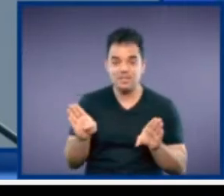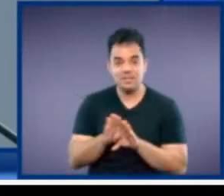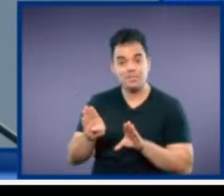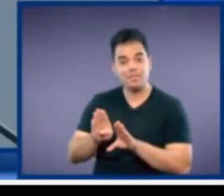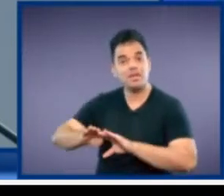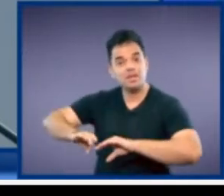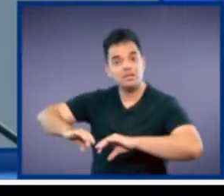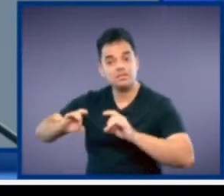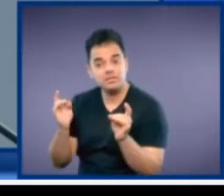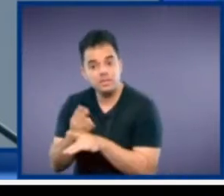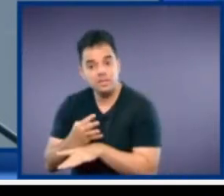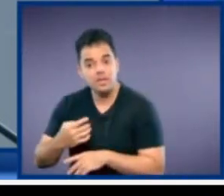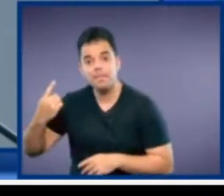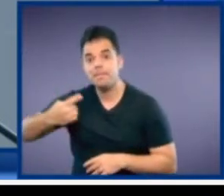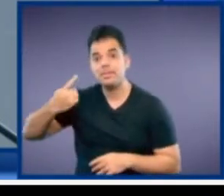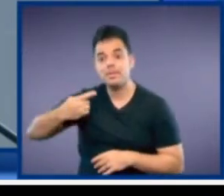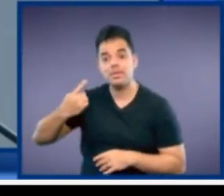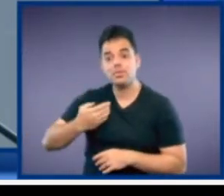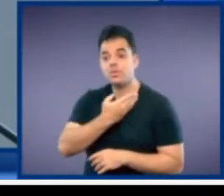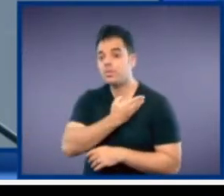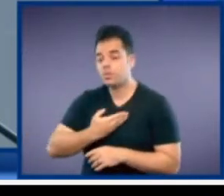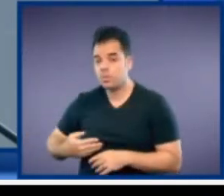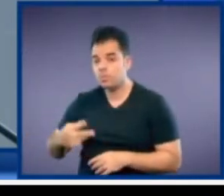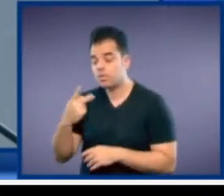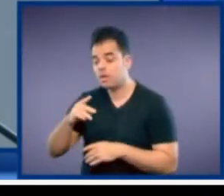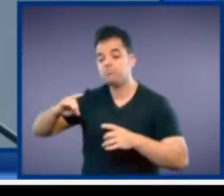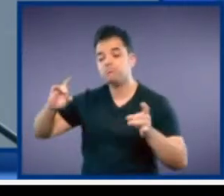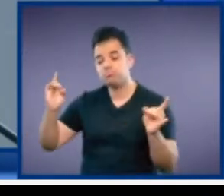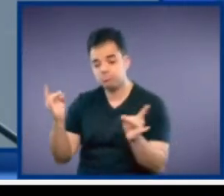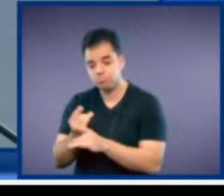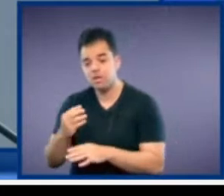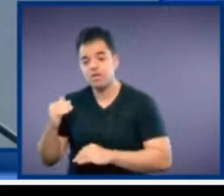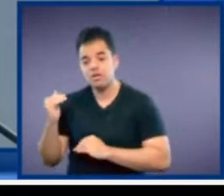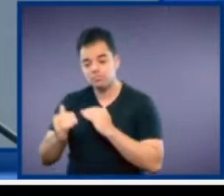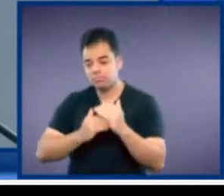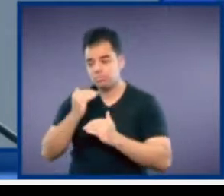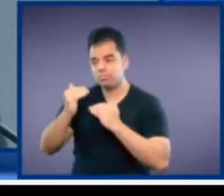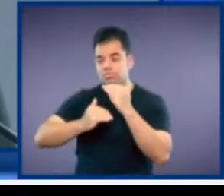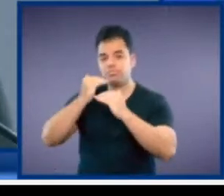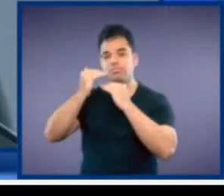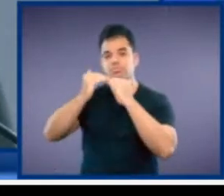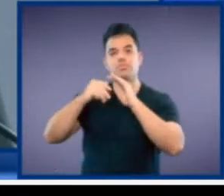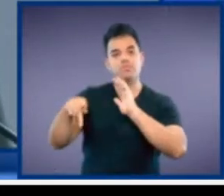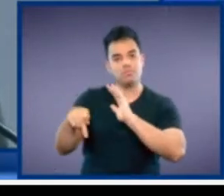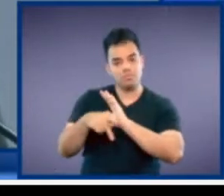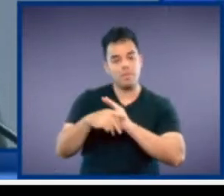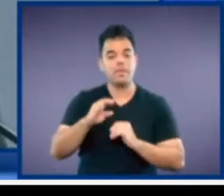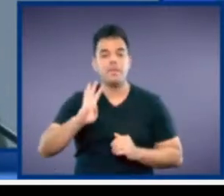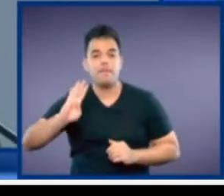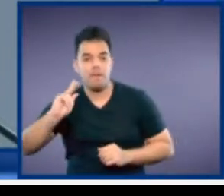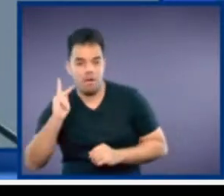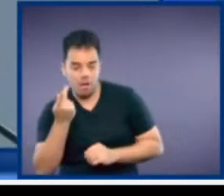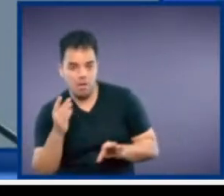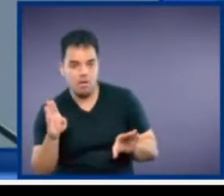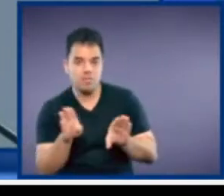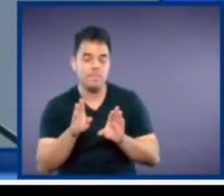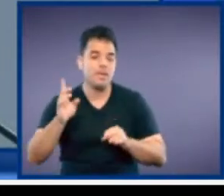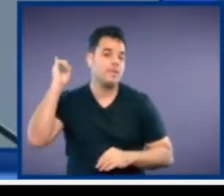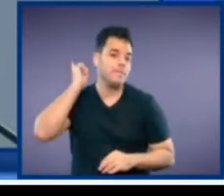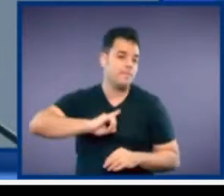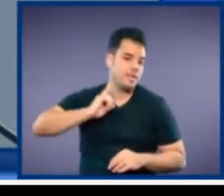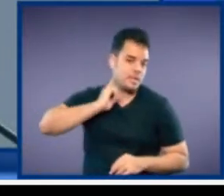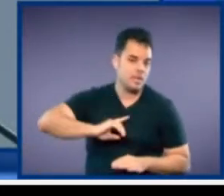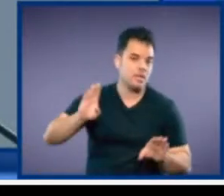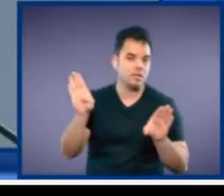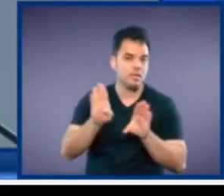encerramento do meu primeiro governo esse avanço tão grande para Belo Horizonte, para Minas Gerais e também